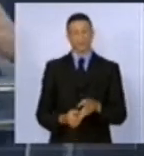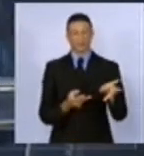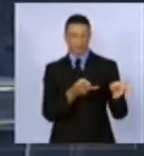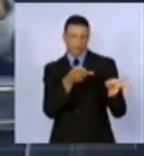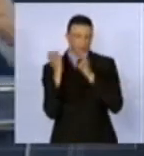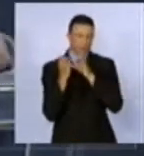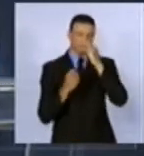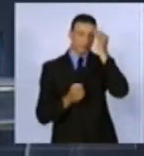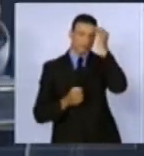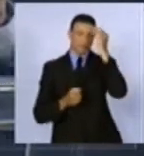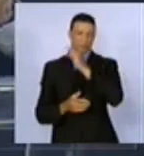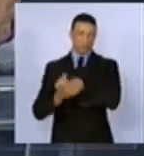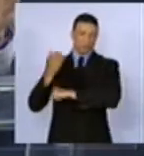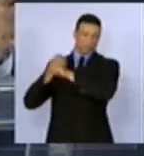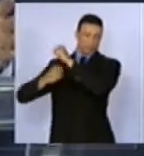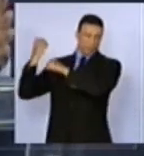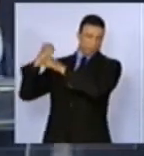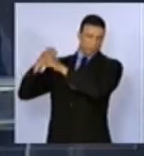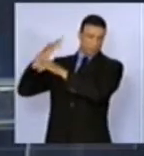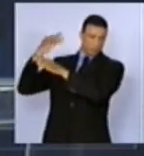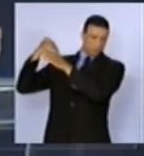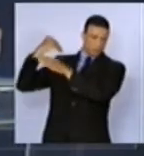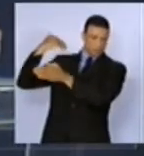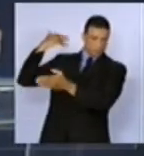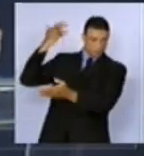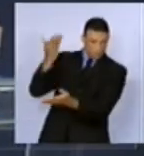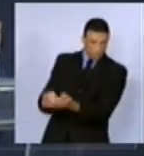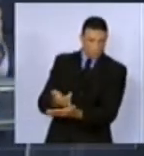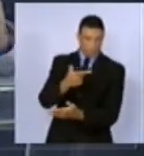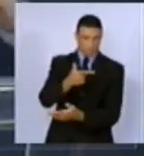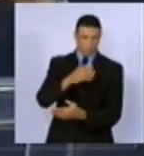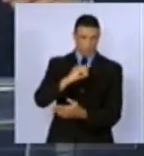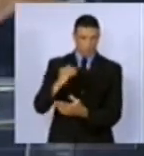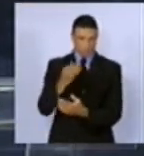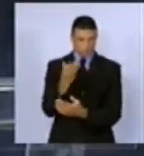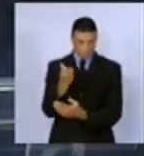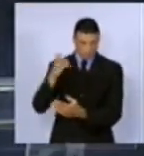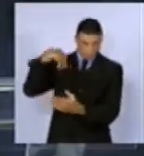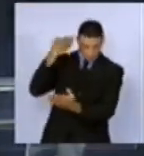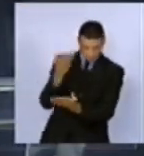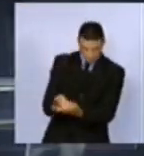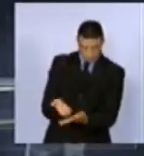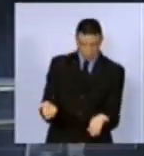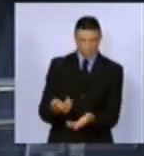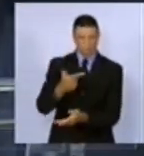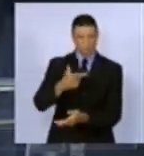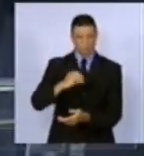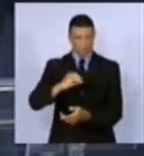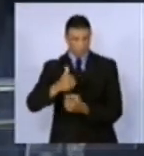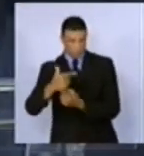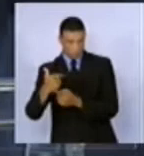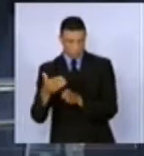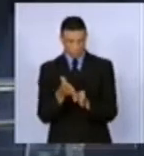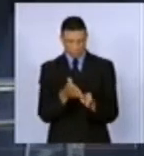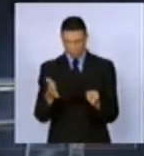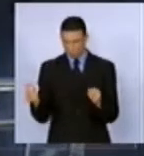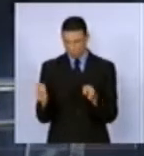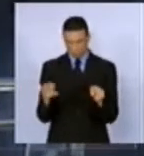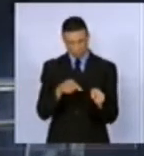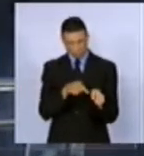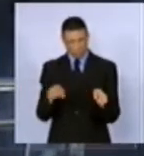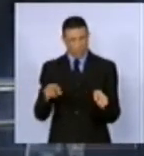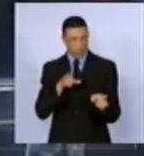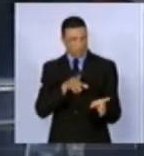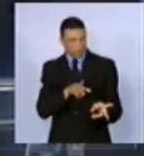ao longo desses últimos anos principais 2006 a 2010 a nova área de cana que foi sendo plantada